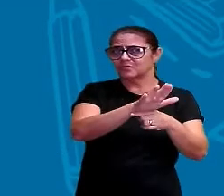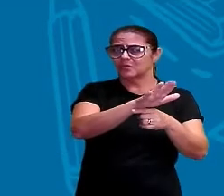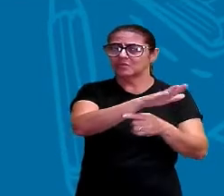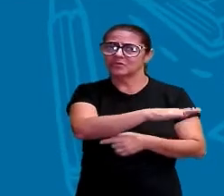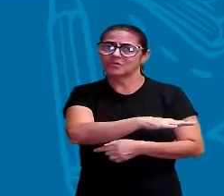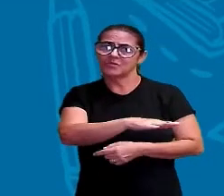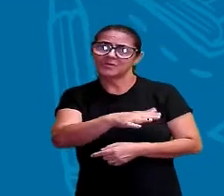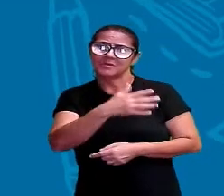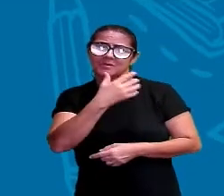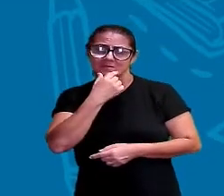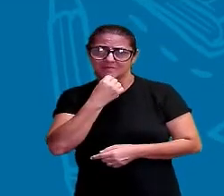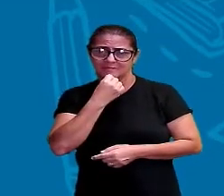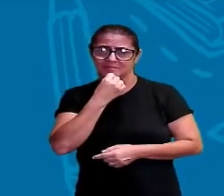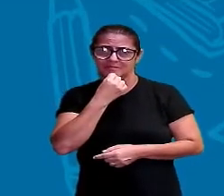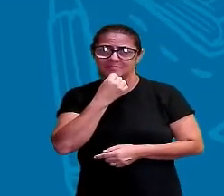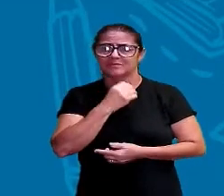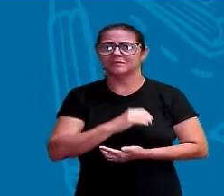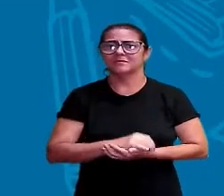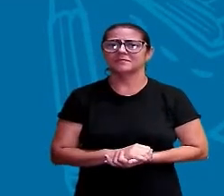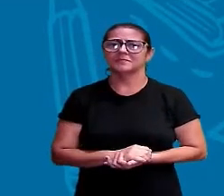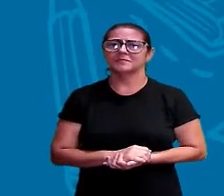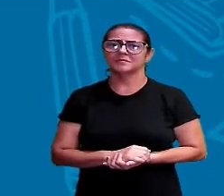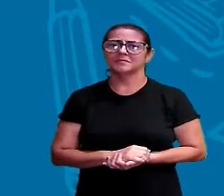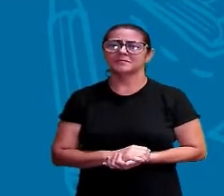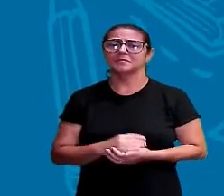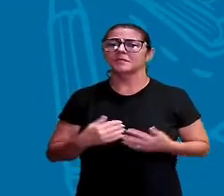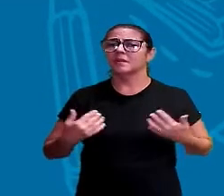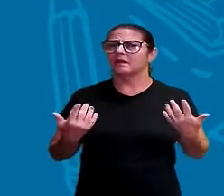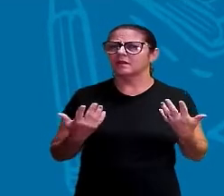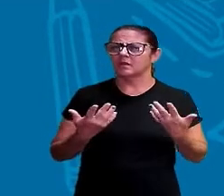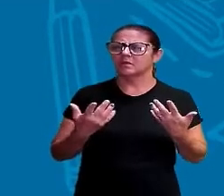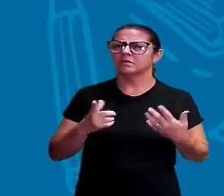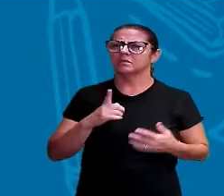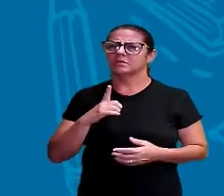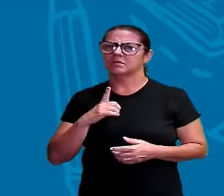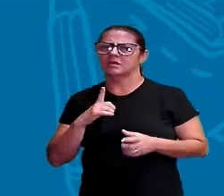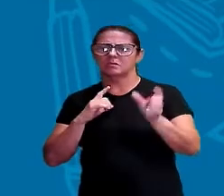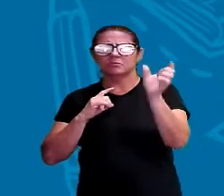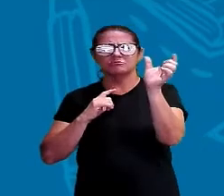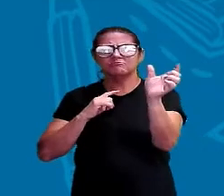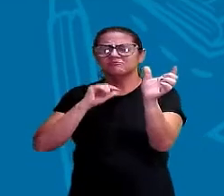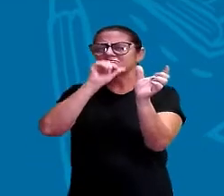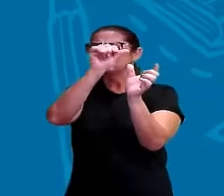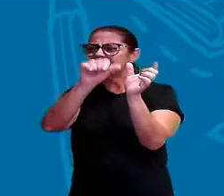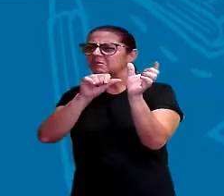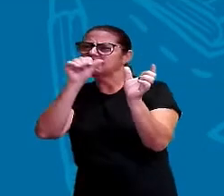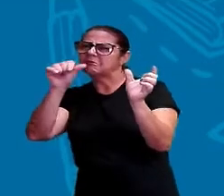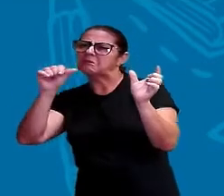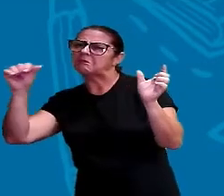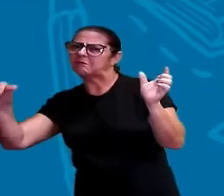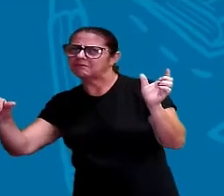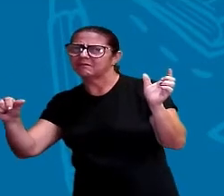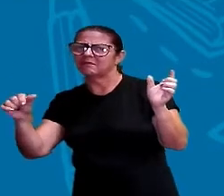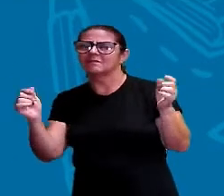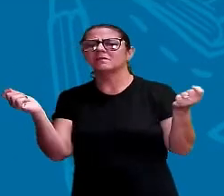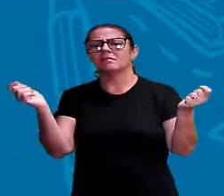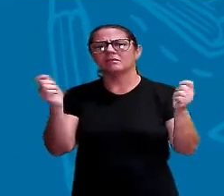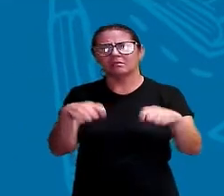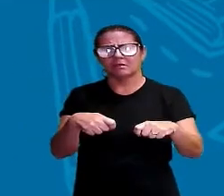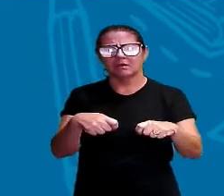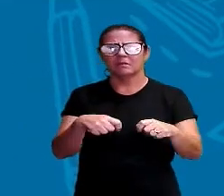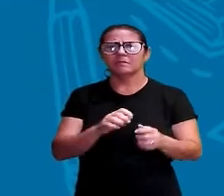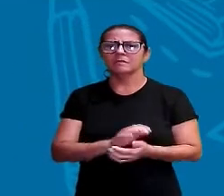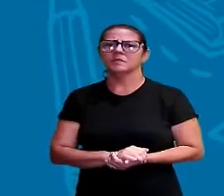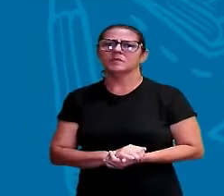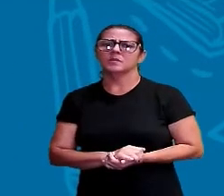menino. Certinho? Agora, temos mais particularidades? Sim. Esse sufixo ed